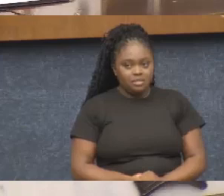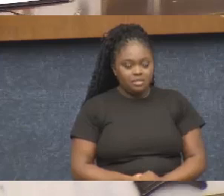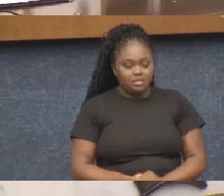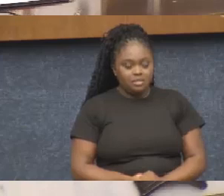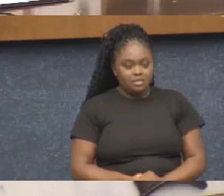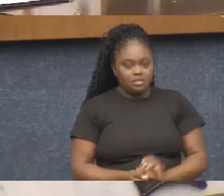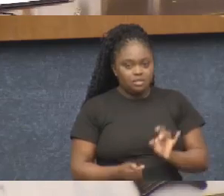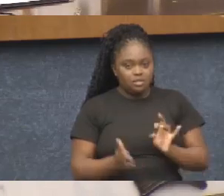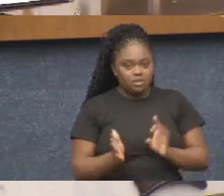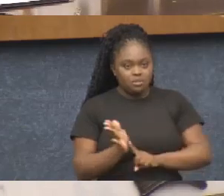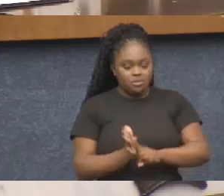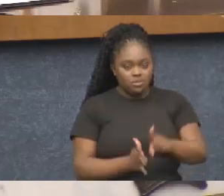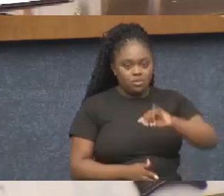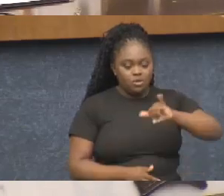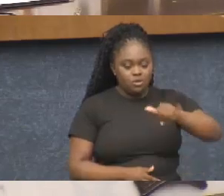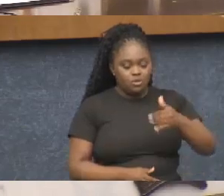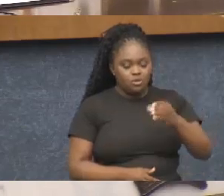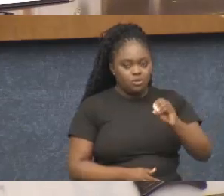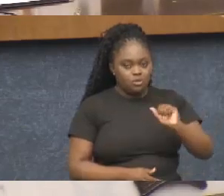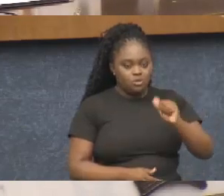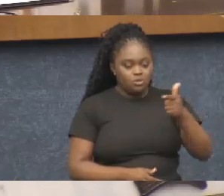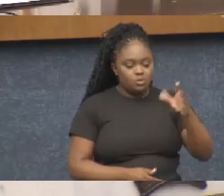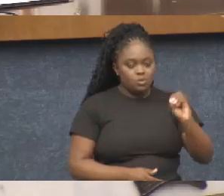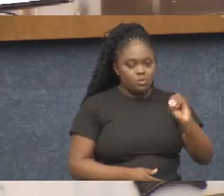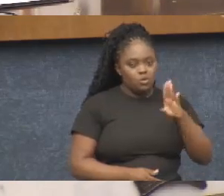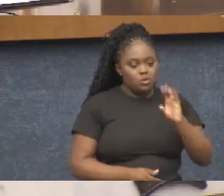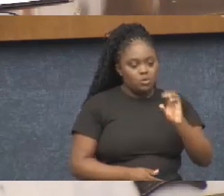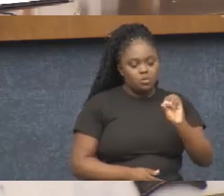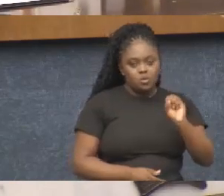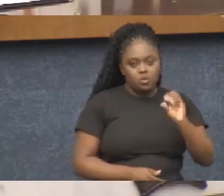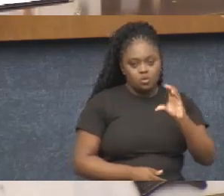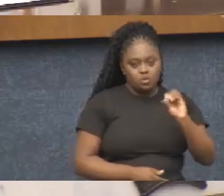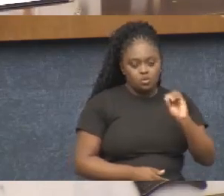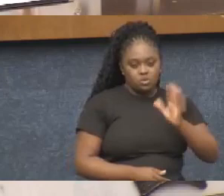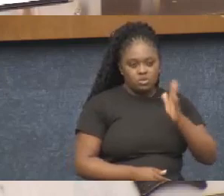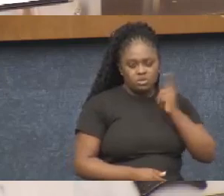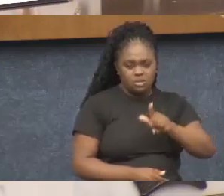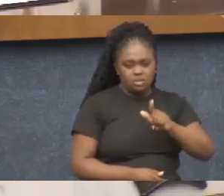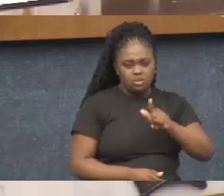também. Só perguntar, o João Bosco já ganhou aqui, né, o título cidadão. Ele tocou uma música quando ganhou?